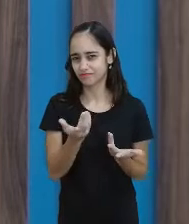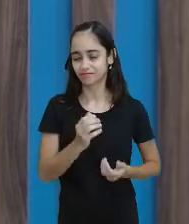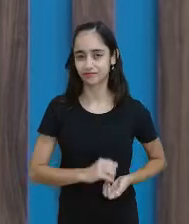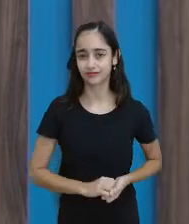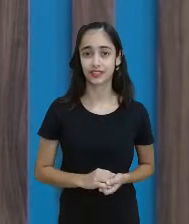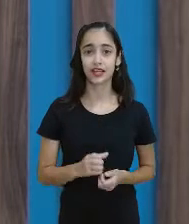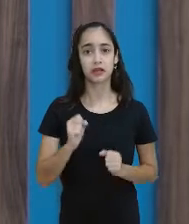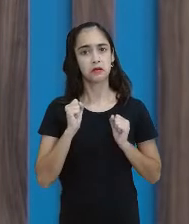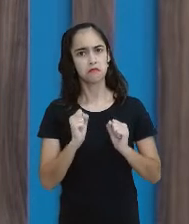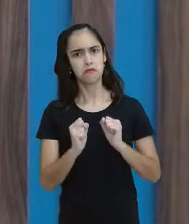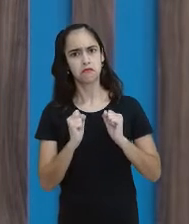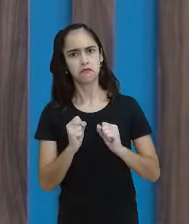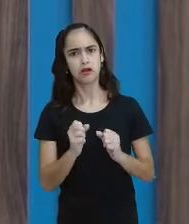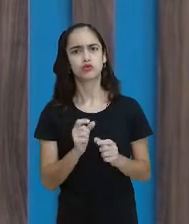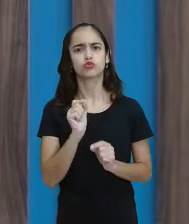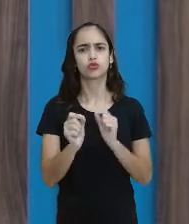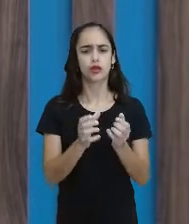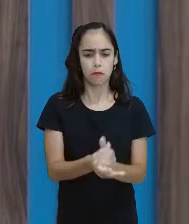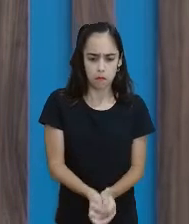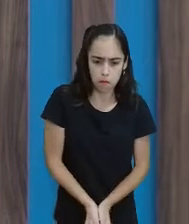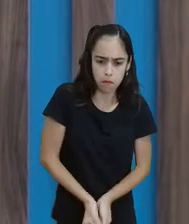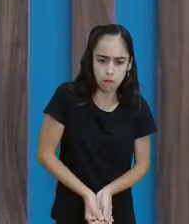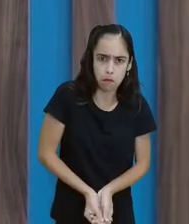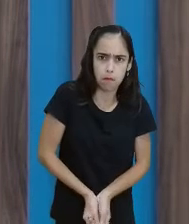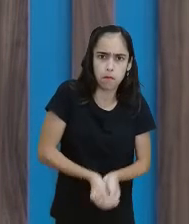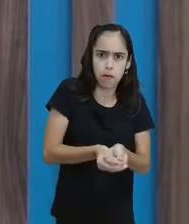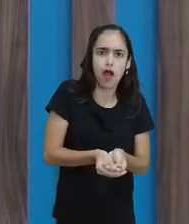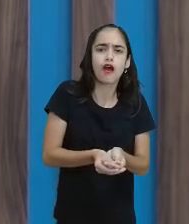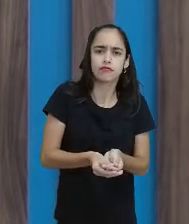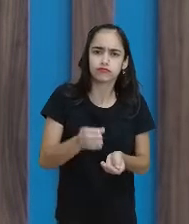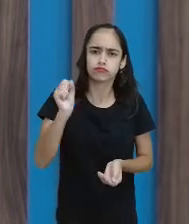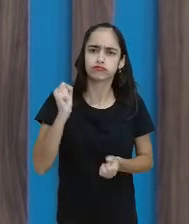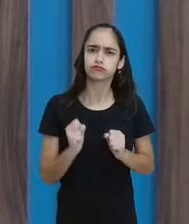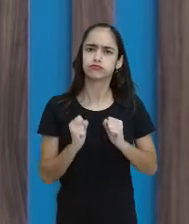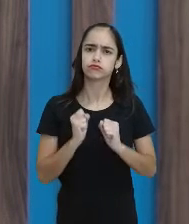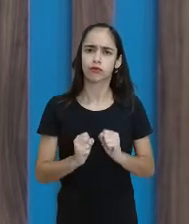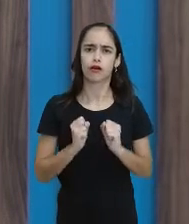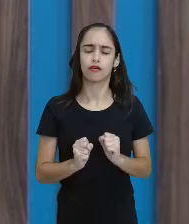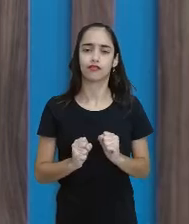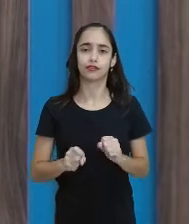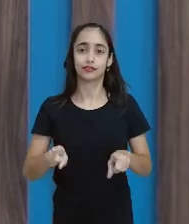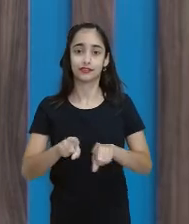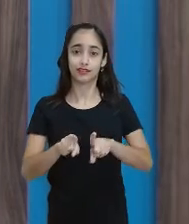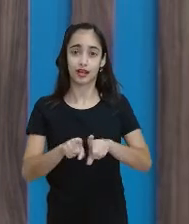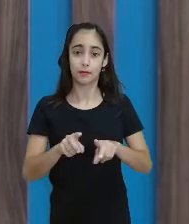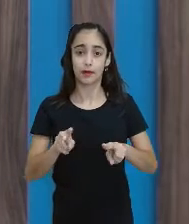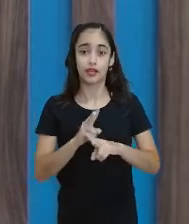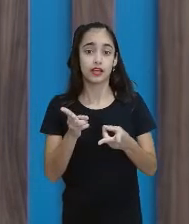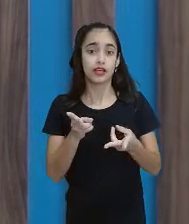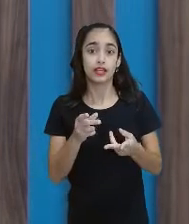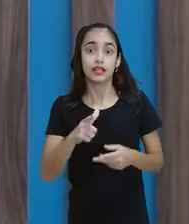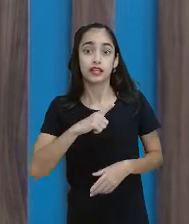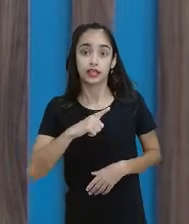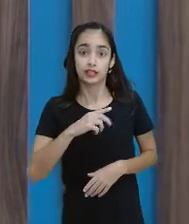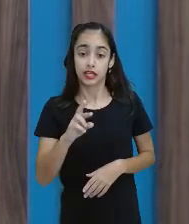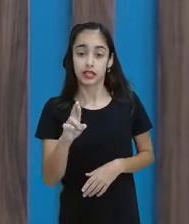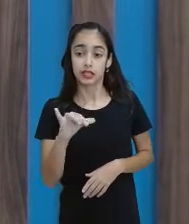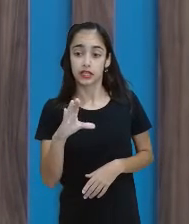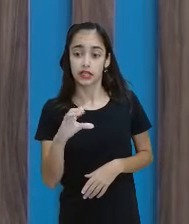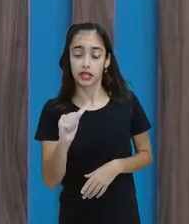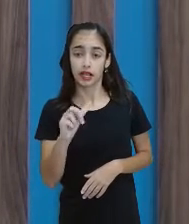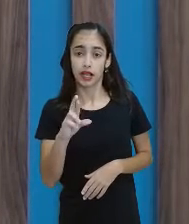no levantador, né, professor? Podia ser, né? Numa boa, né? Podia ser um Tem levantador, até Murilo Ribeiro. Ricardinho da seleção brasileira que foi, né? Também Sim. não é baixinho